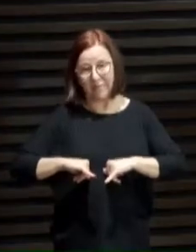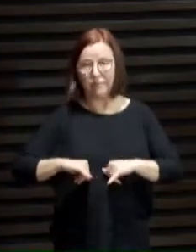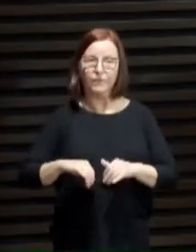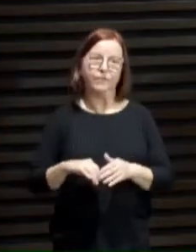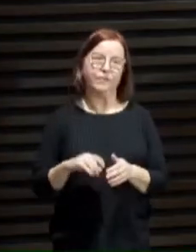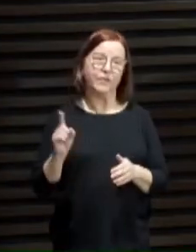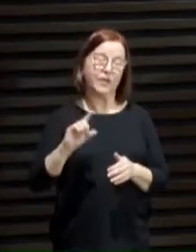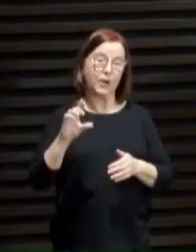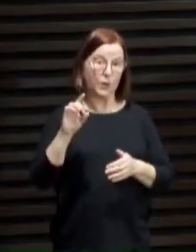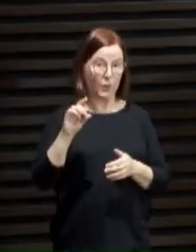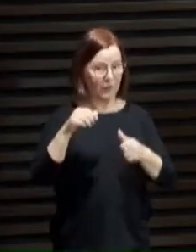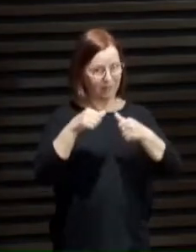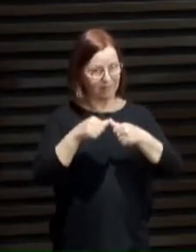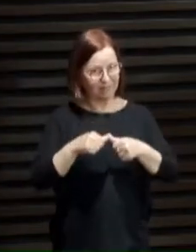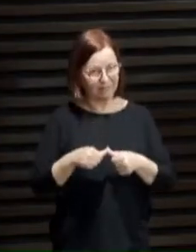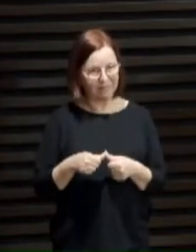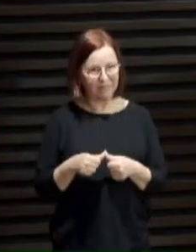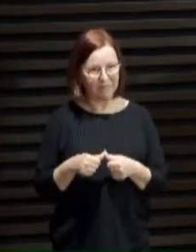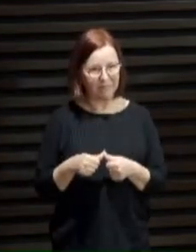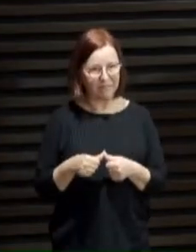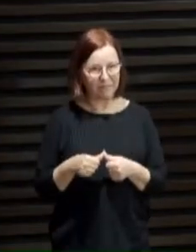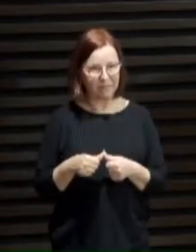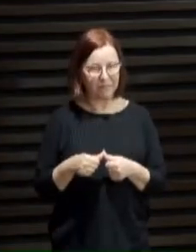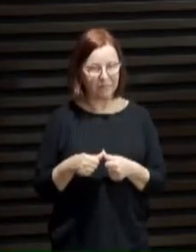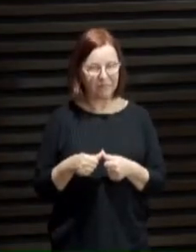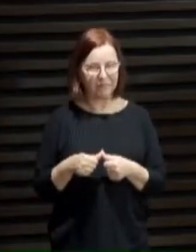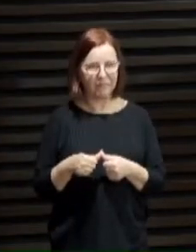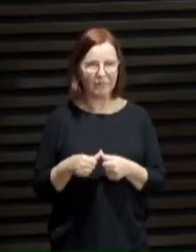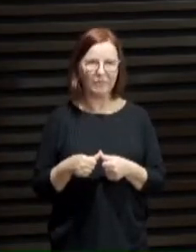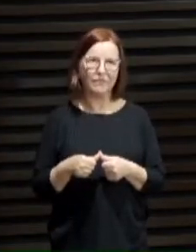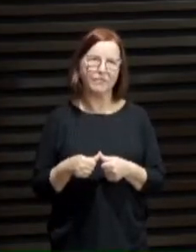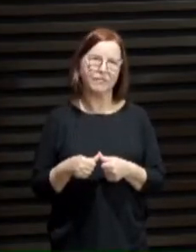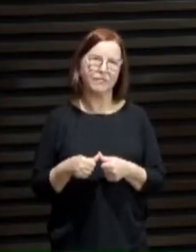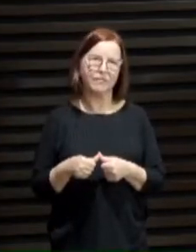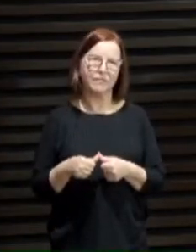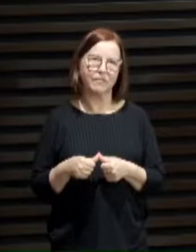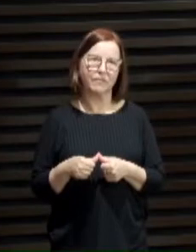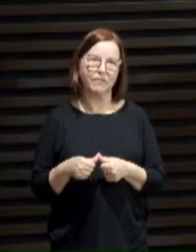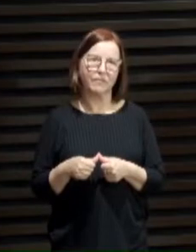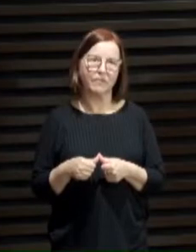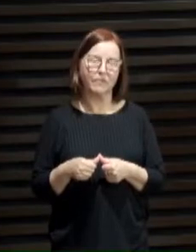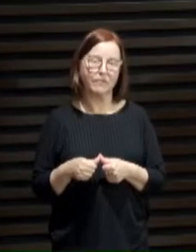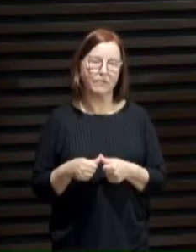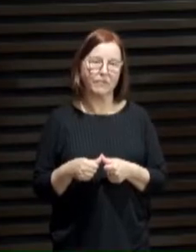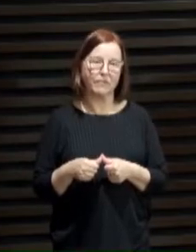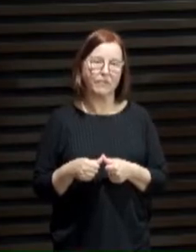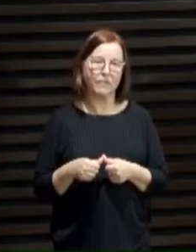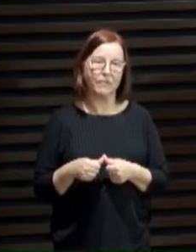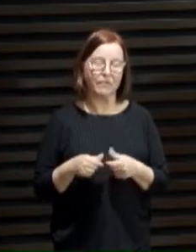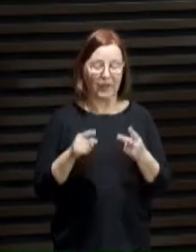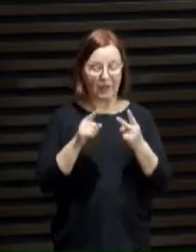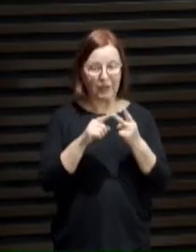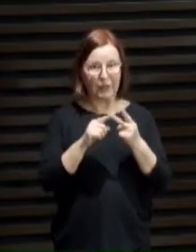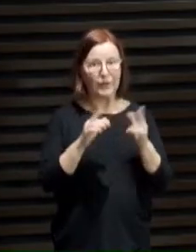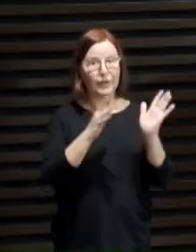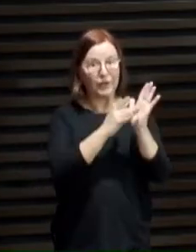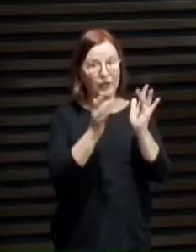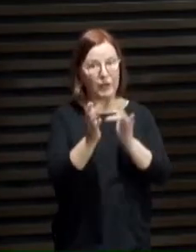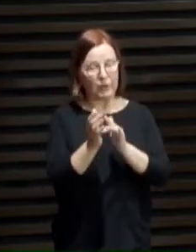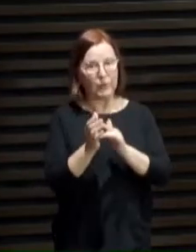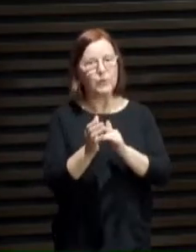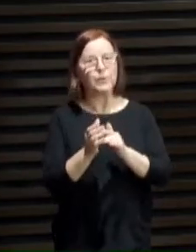Não somente isso. Segundo, Jesus estava consciente